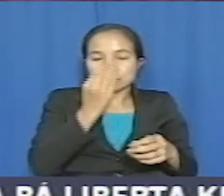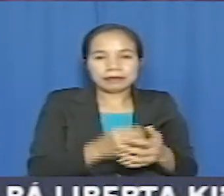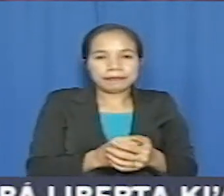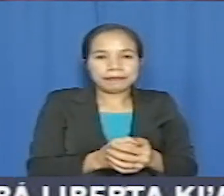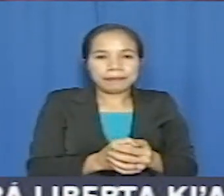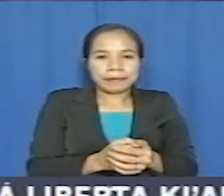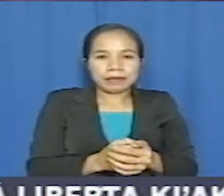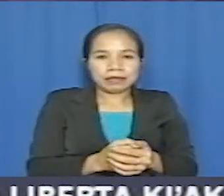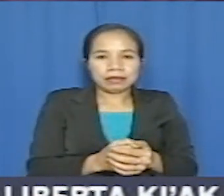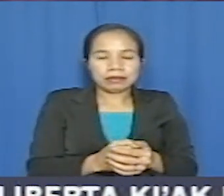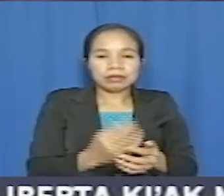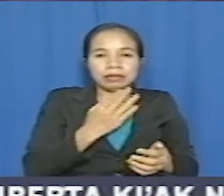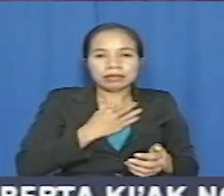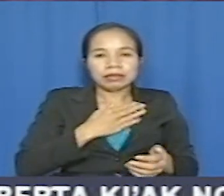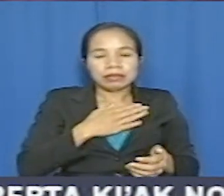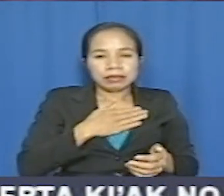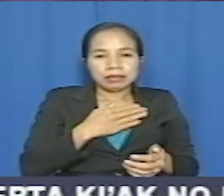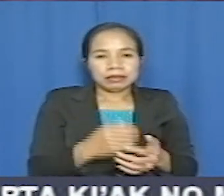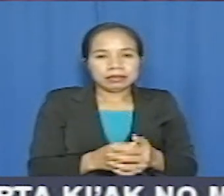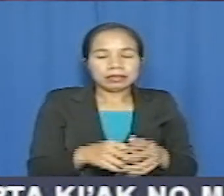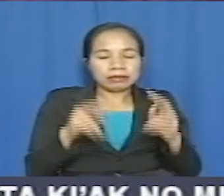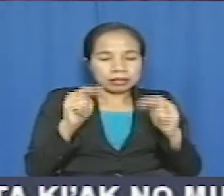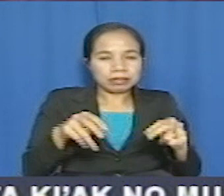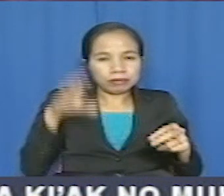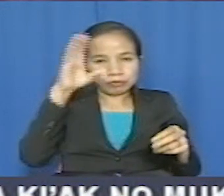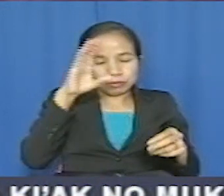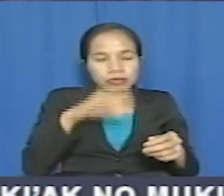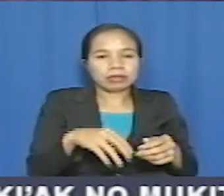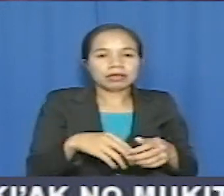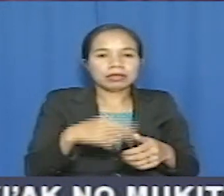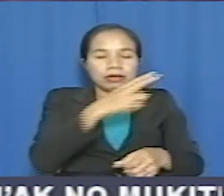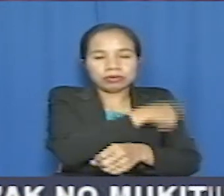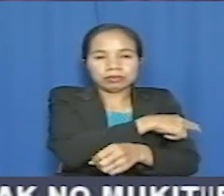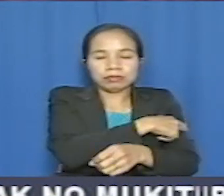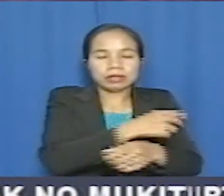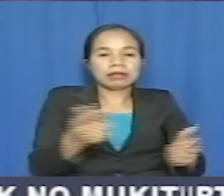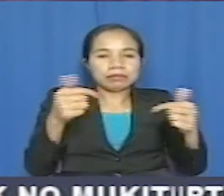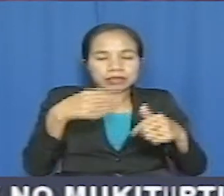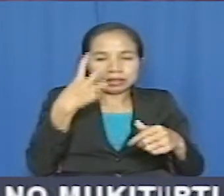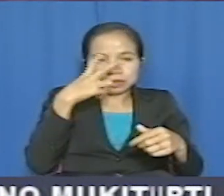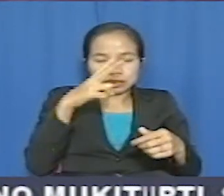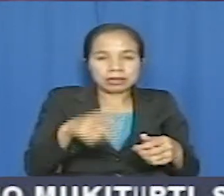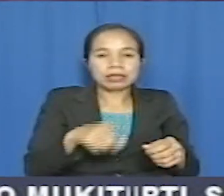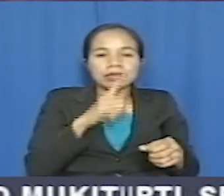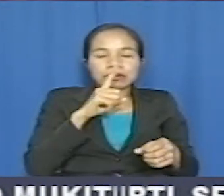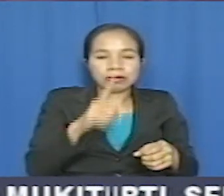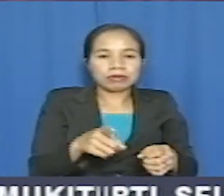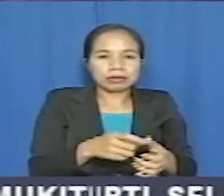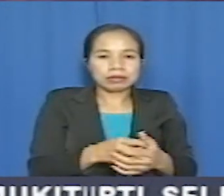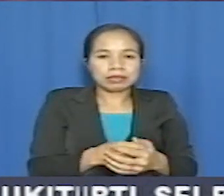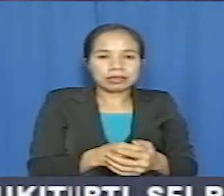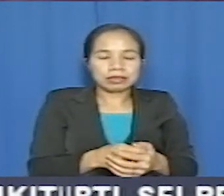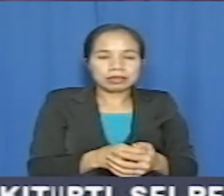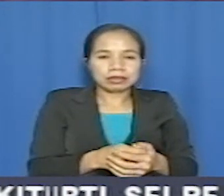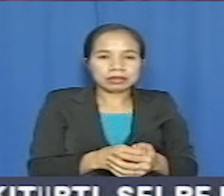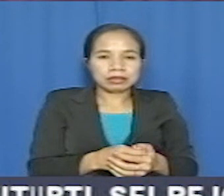sonam dada is. Então se era assim para buca, buca hospital. E to mai nem tá reca que se mesmo lojo, se nem ambe